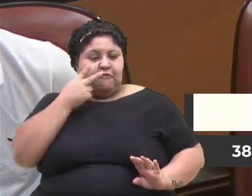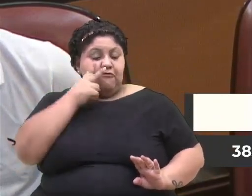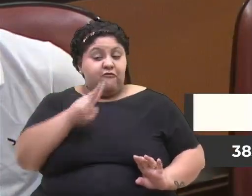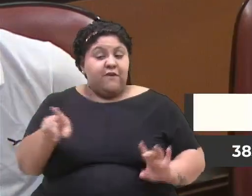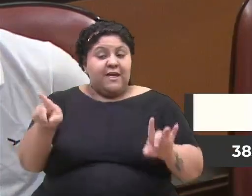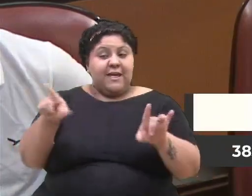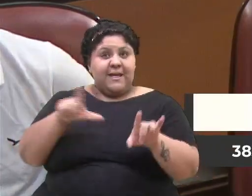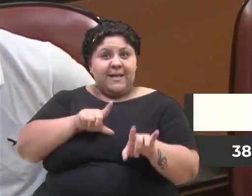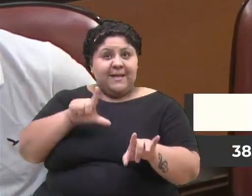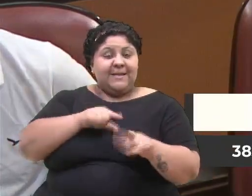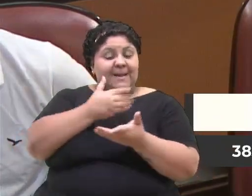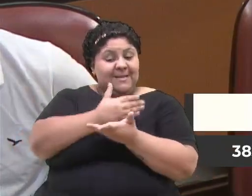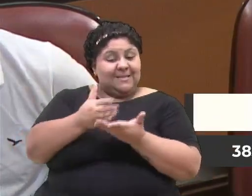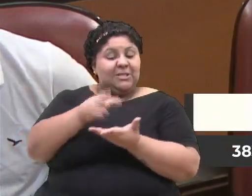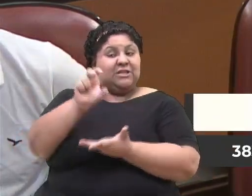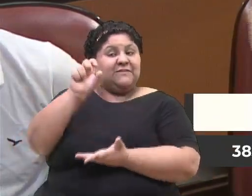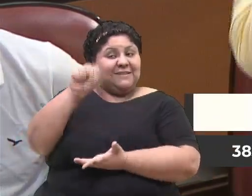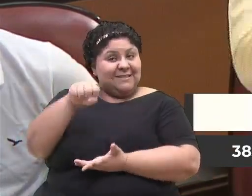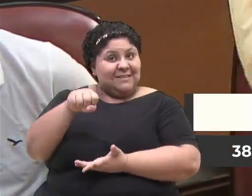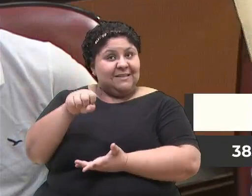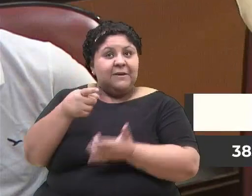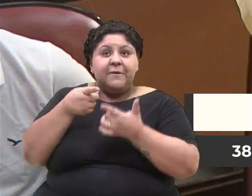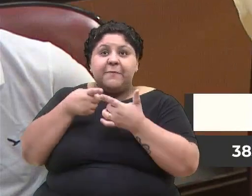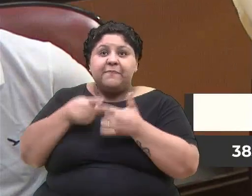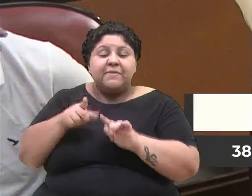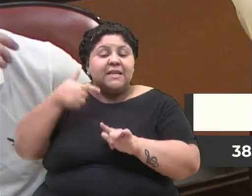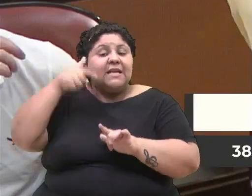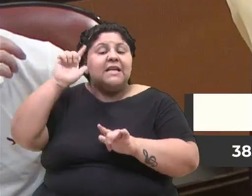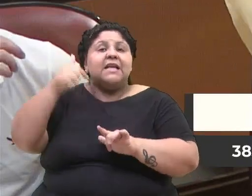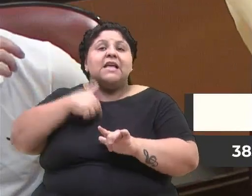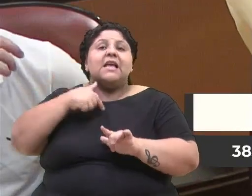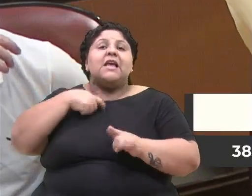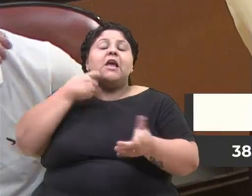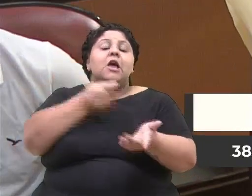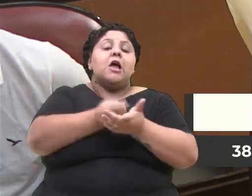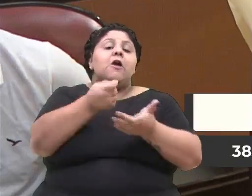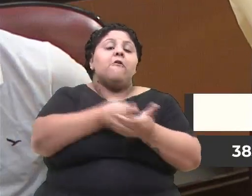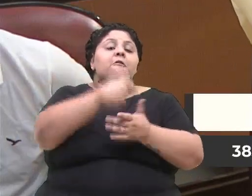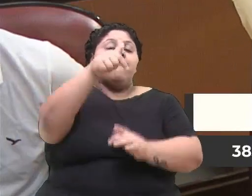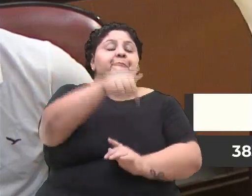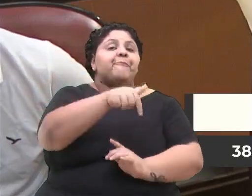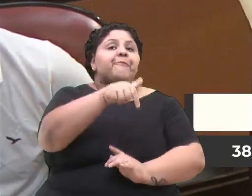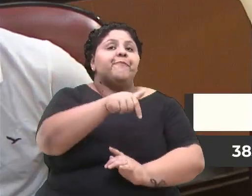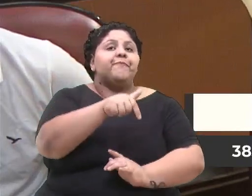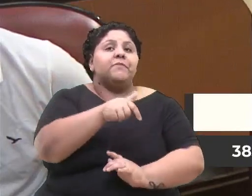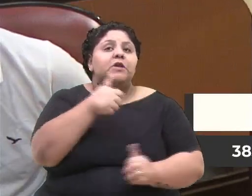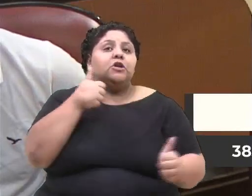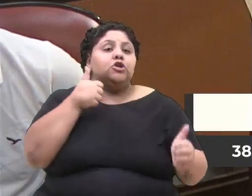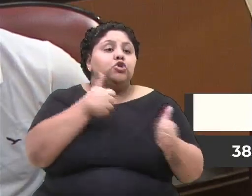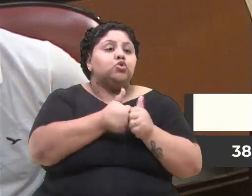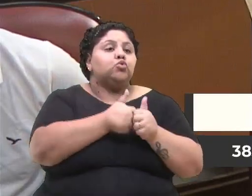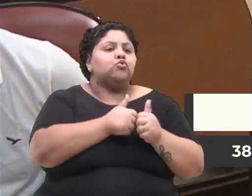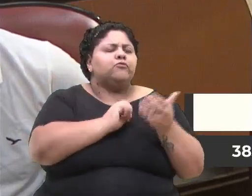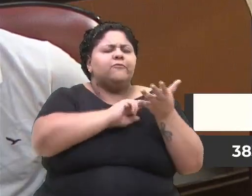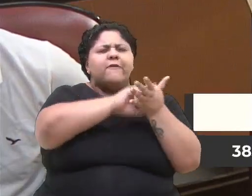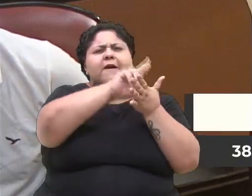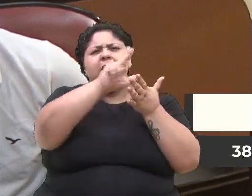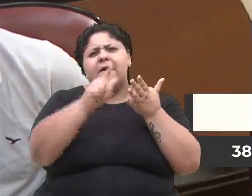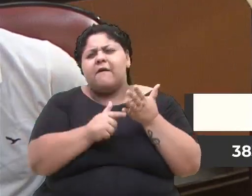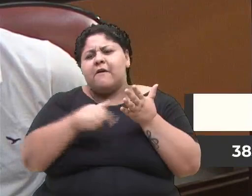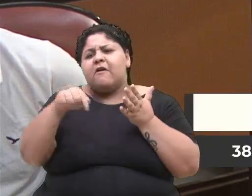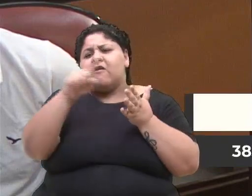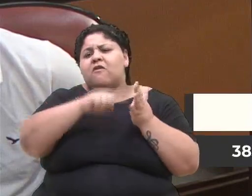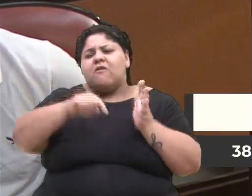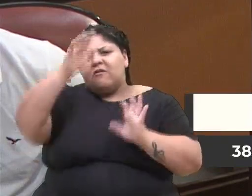vício de iniciativa sim. Mas anteontem eu fiz a defesa aqui em Bressan, eu estive junto várias vezes, que o nosso